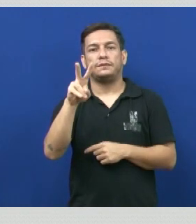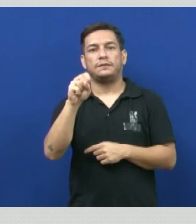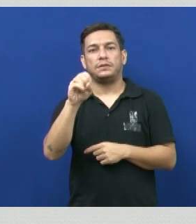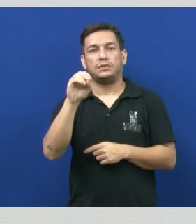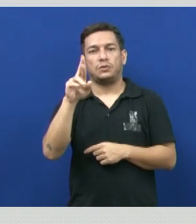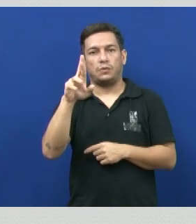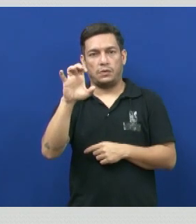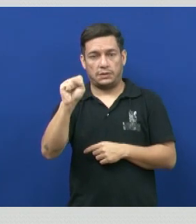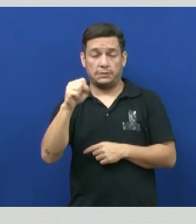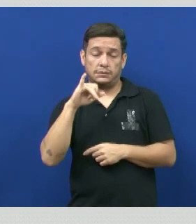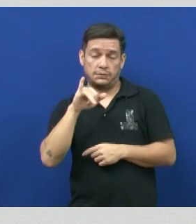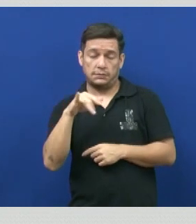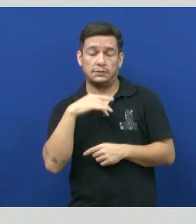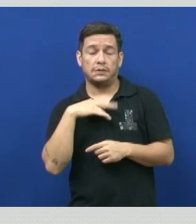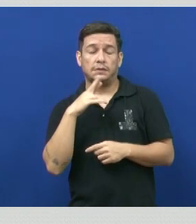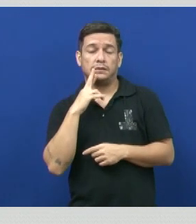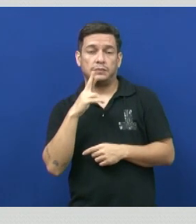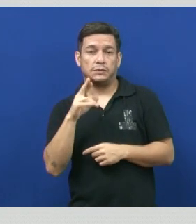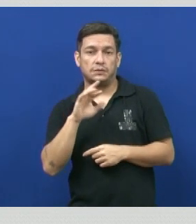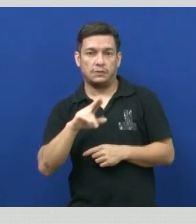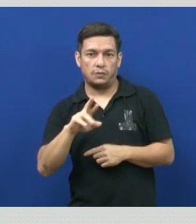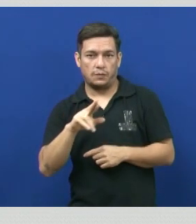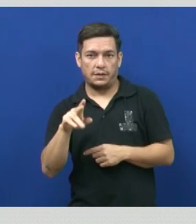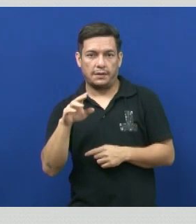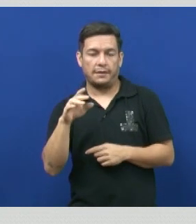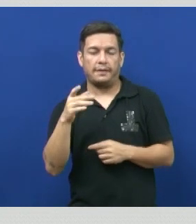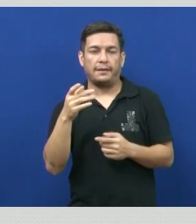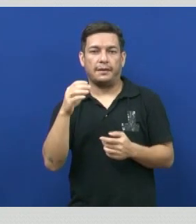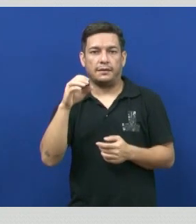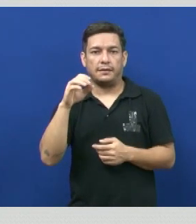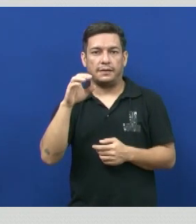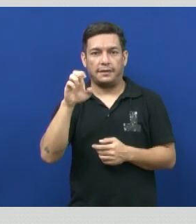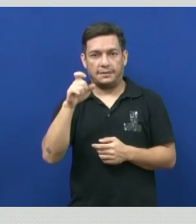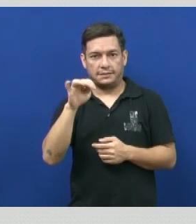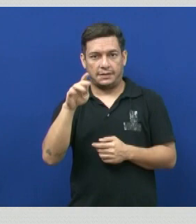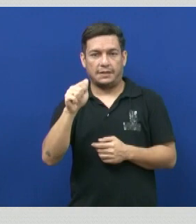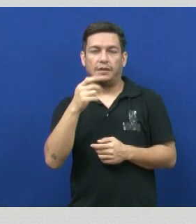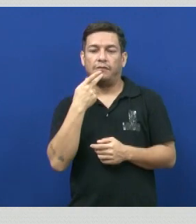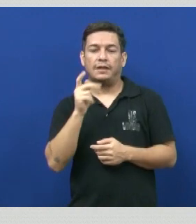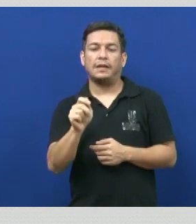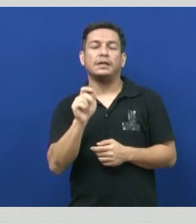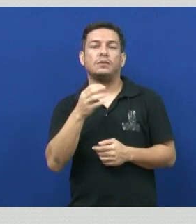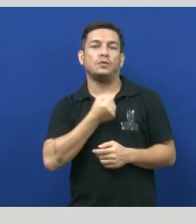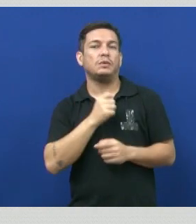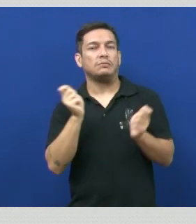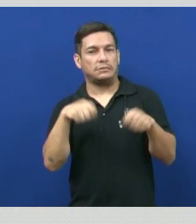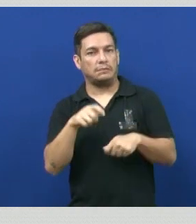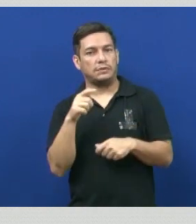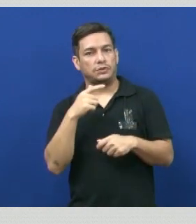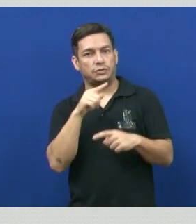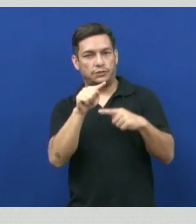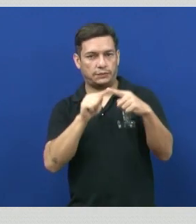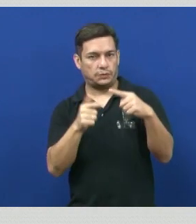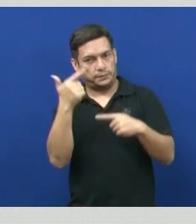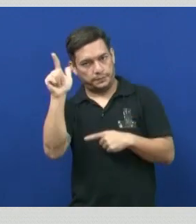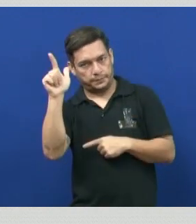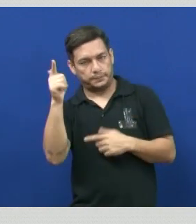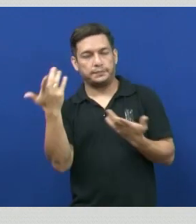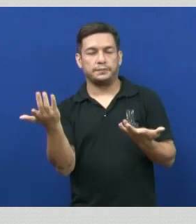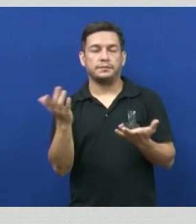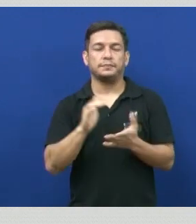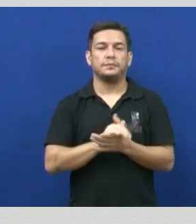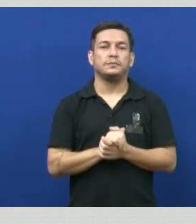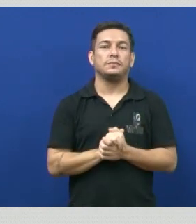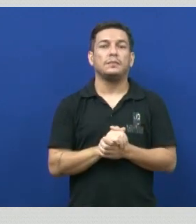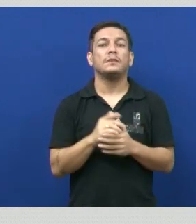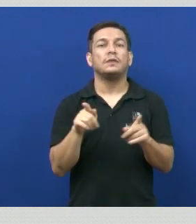Se essa divisão não for exata, então eu não posso afirmar que esse número é divisor de outro, tá certo?